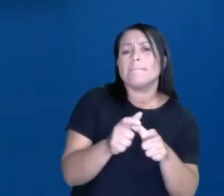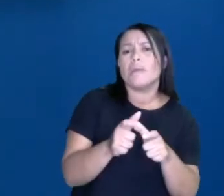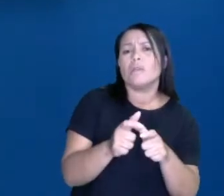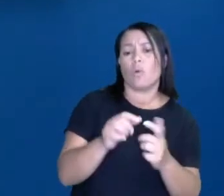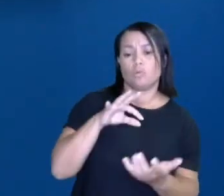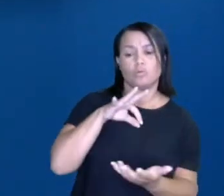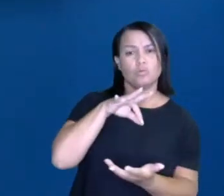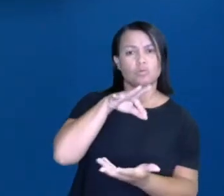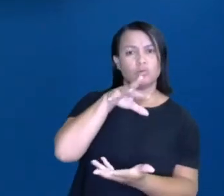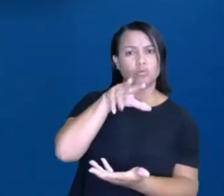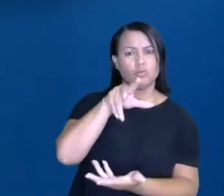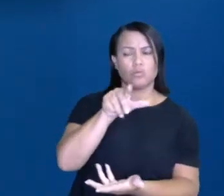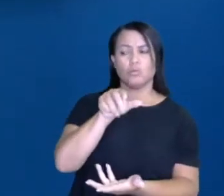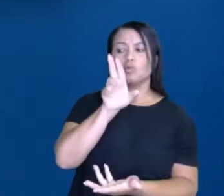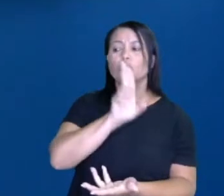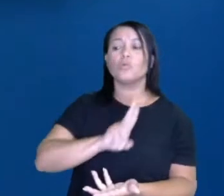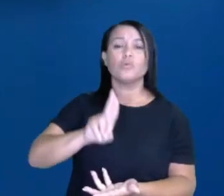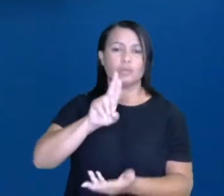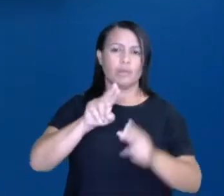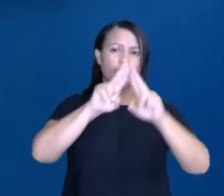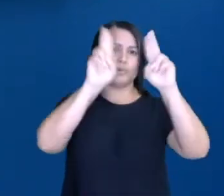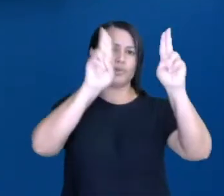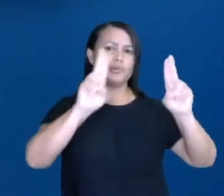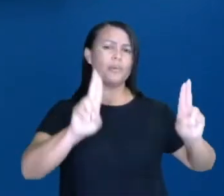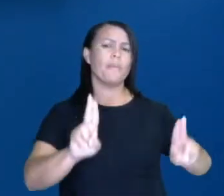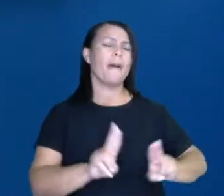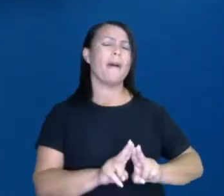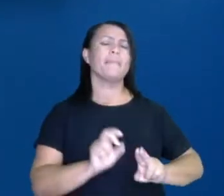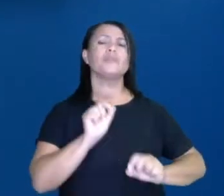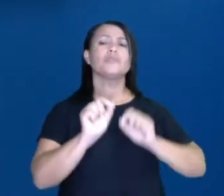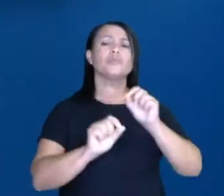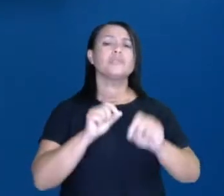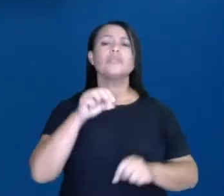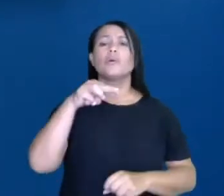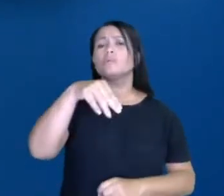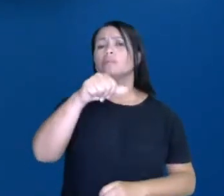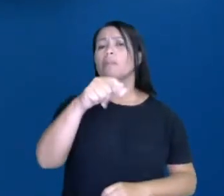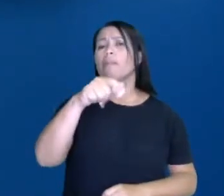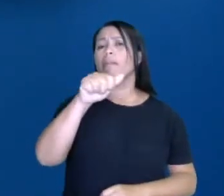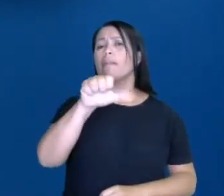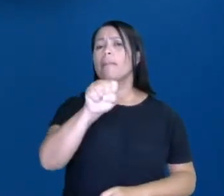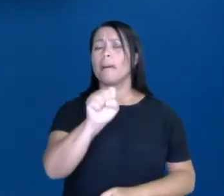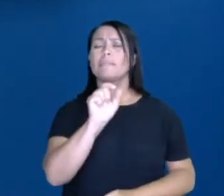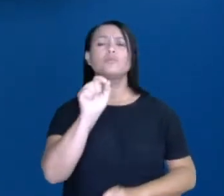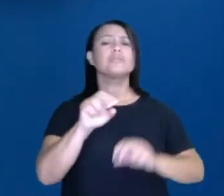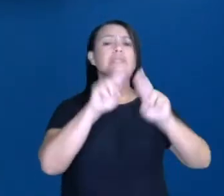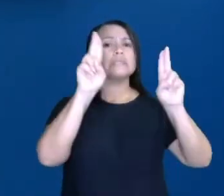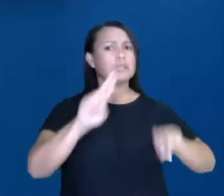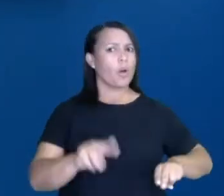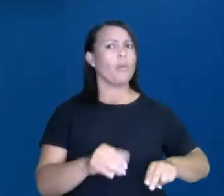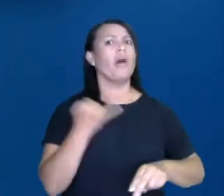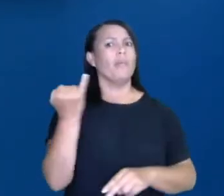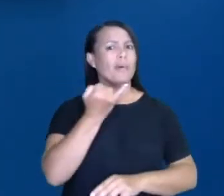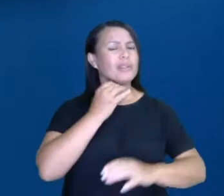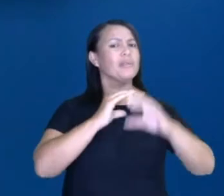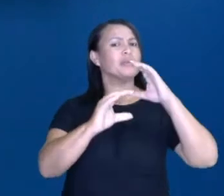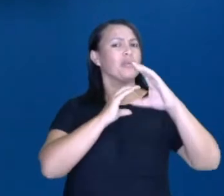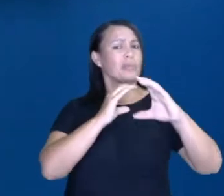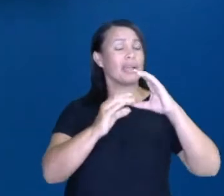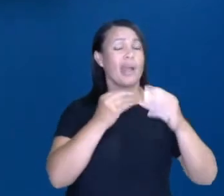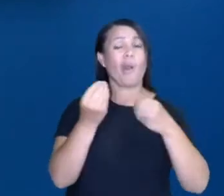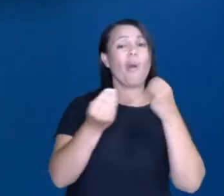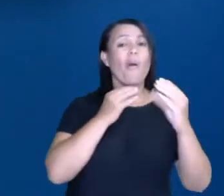do mundo, a gente utiliza os mapas. O que são os mapas? Os mapas são instrumentos de comunicação.